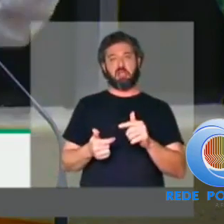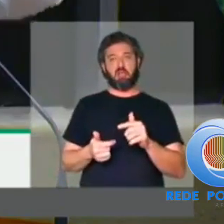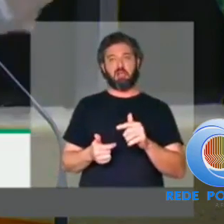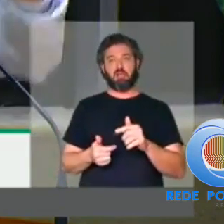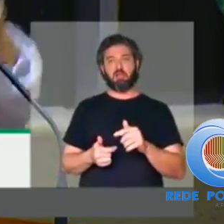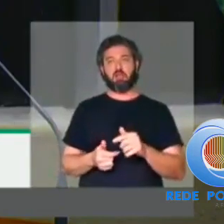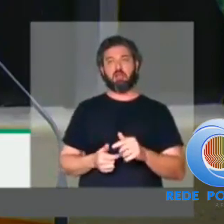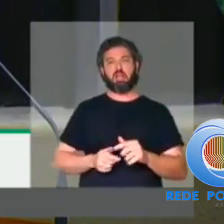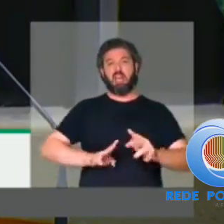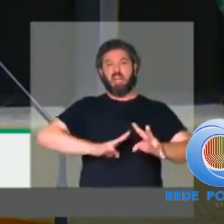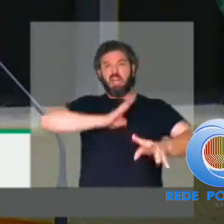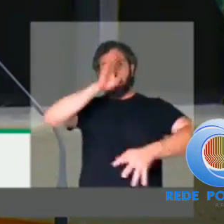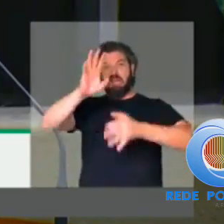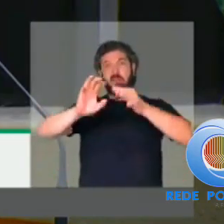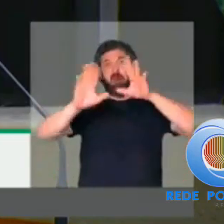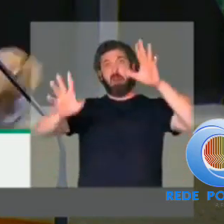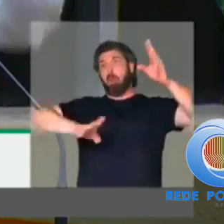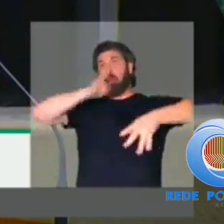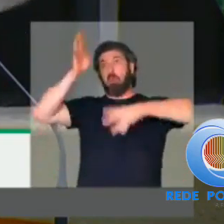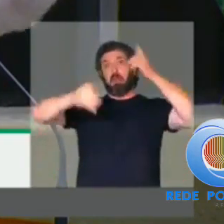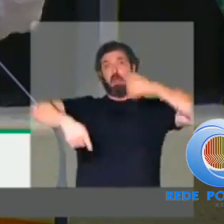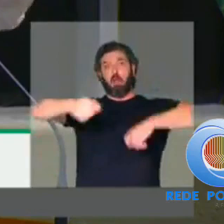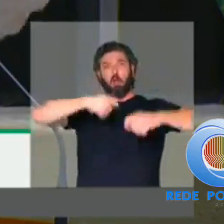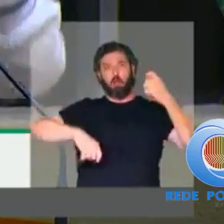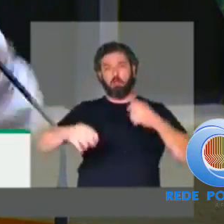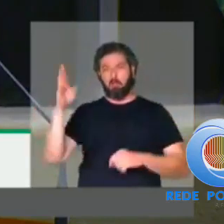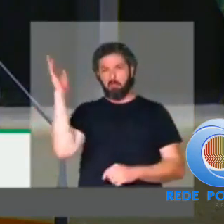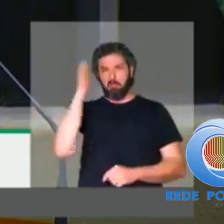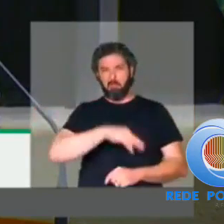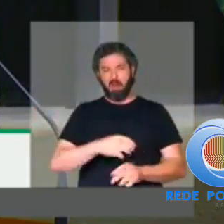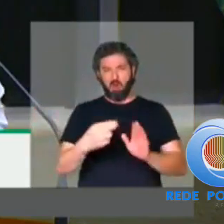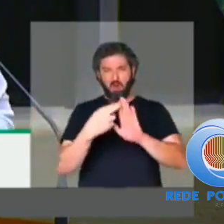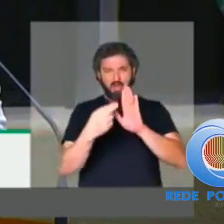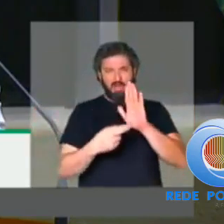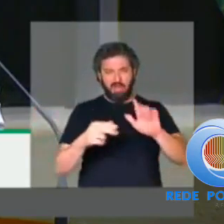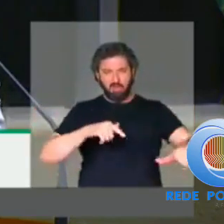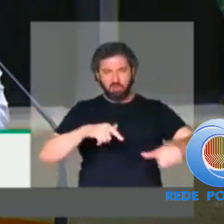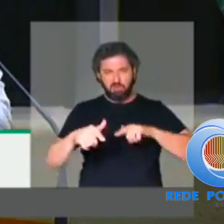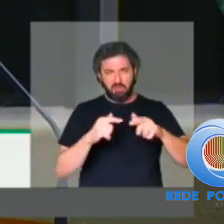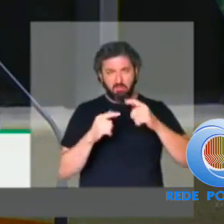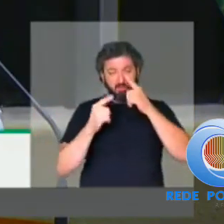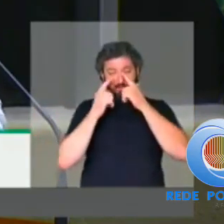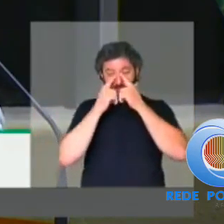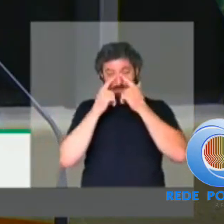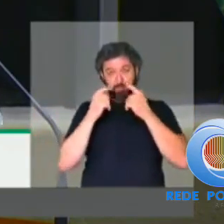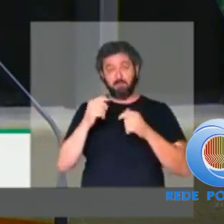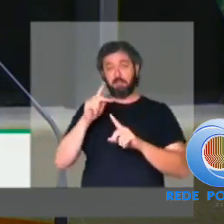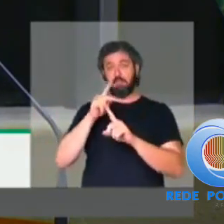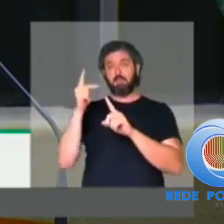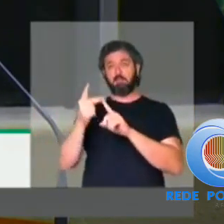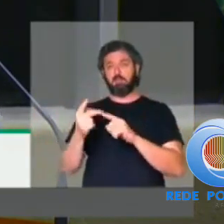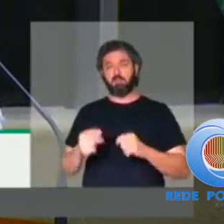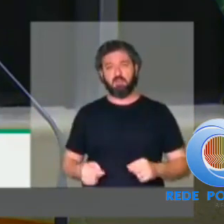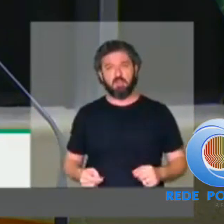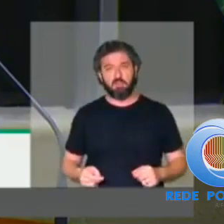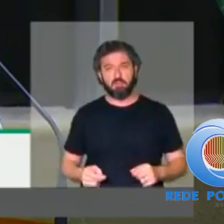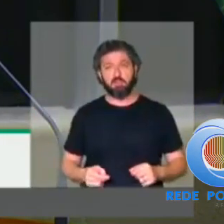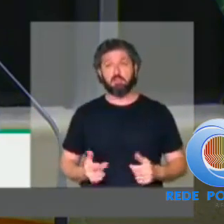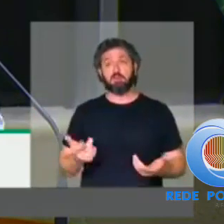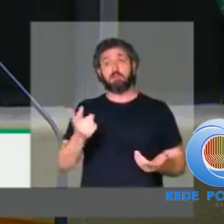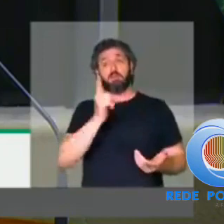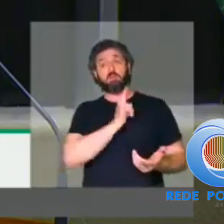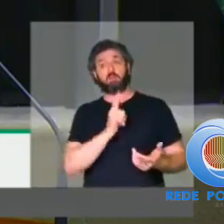costumes, ultraliberal da economia, cruel nas regras trabalhistas e previdenciárias, e